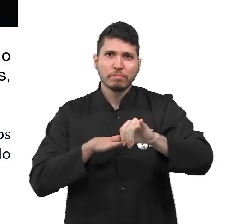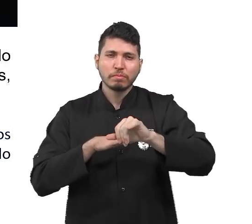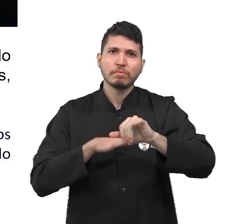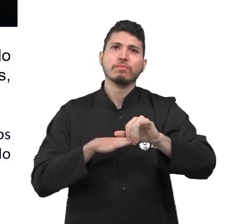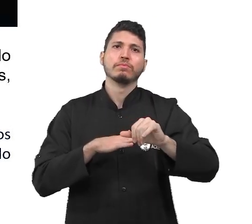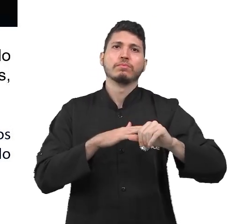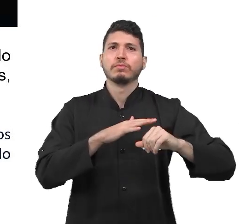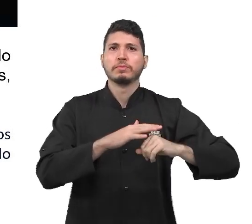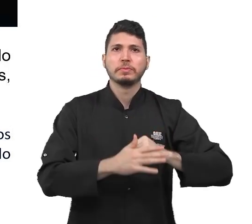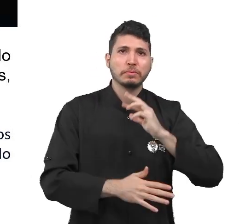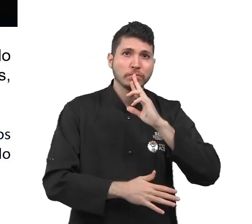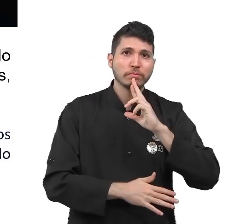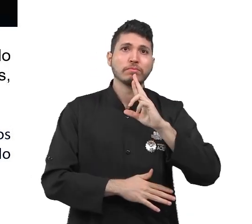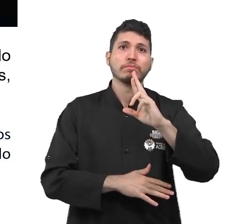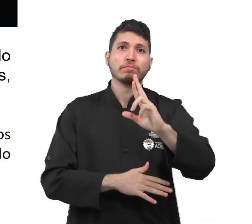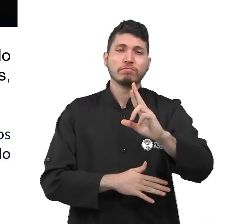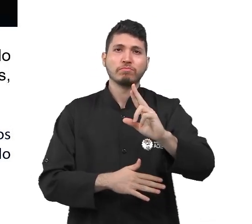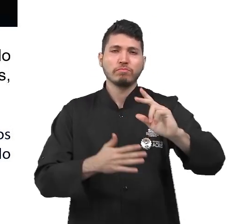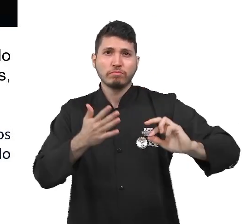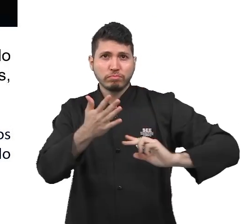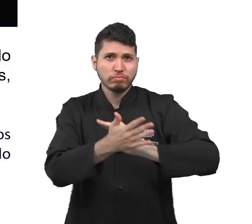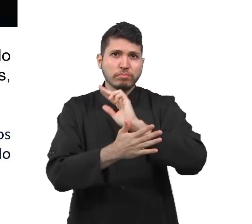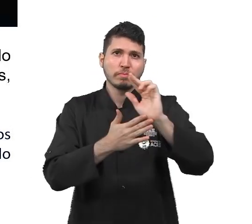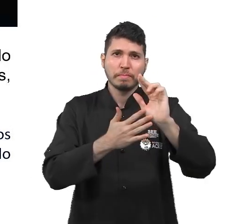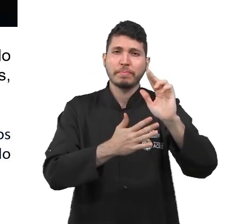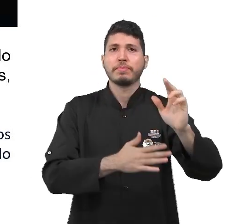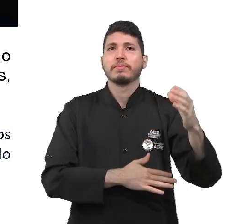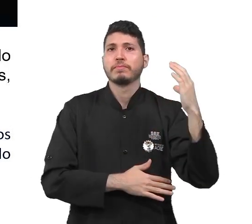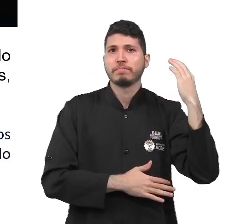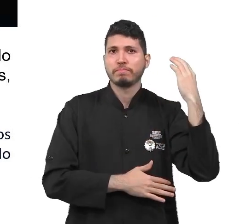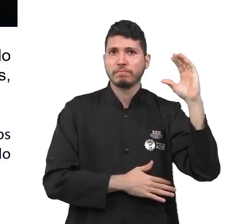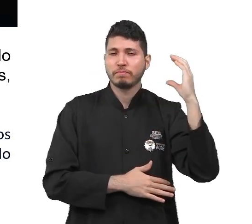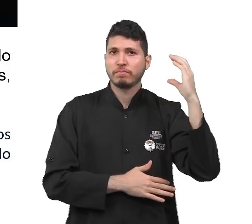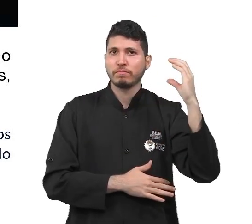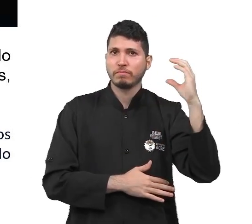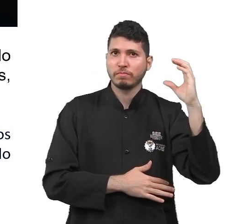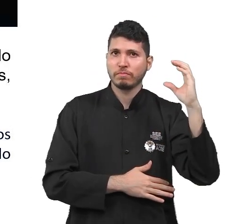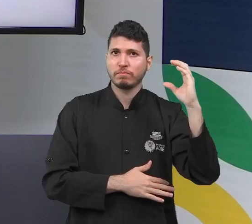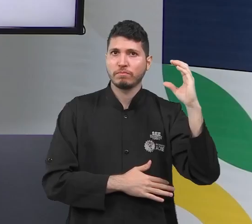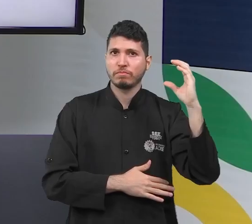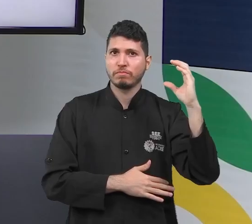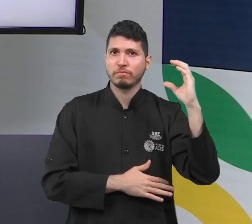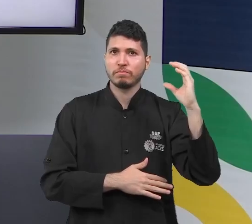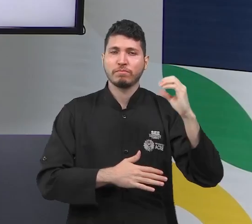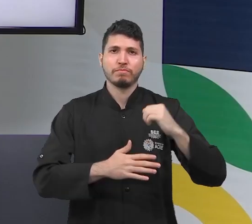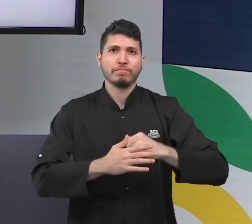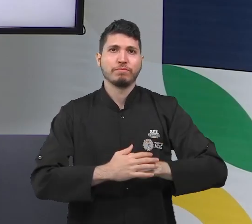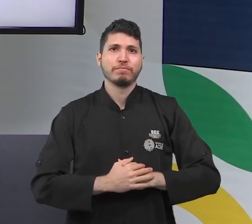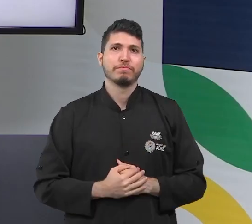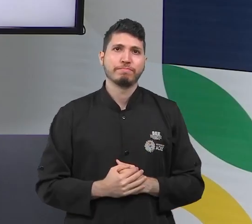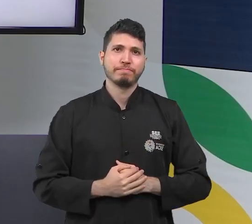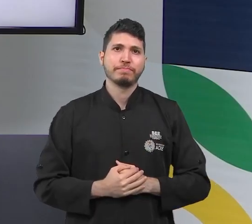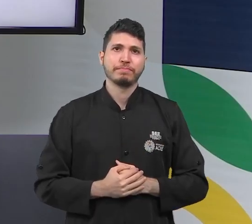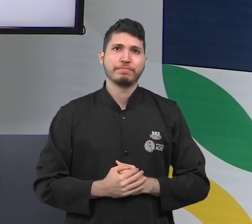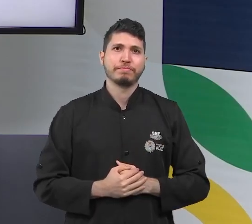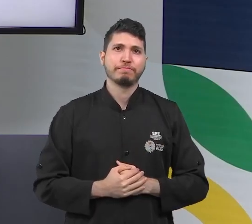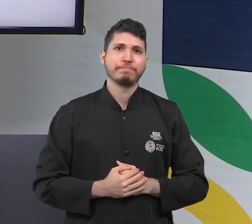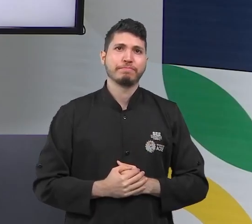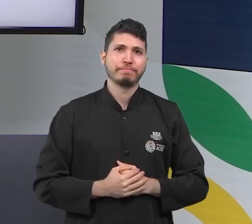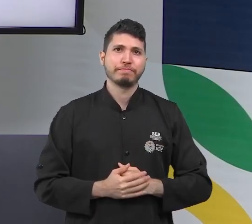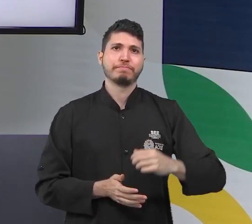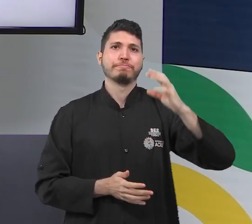e dos resultados das diversas ciências. É o que nós chamamos de teoria